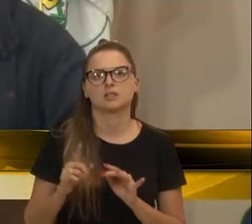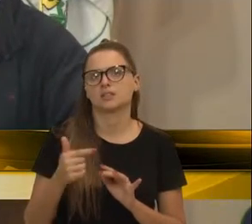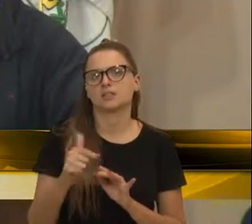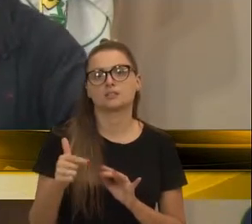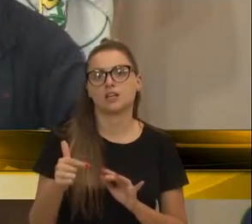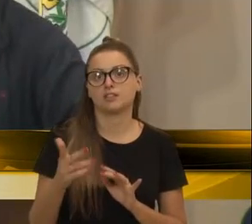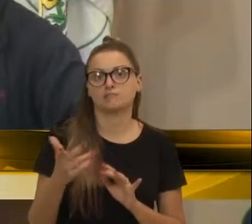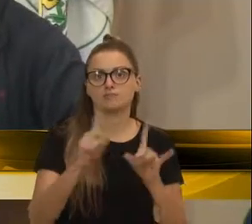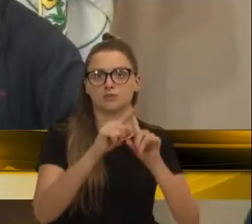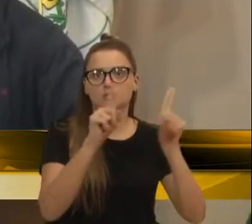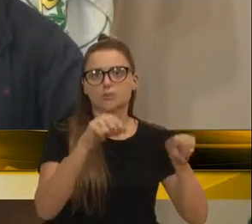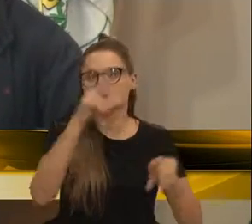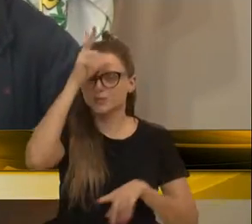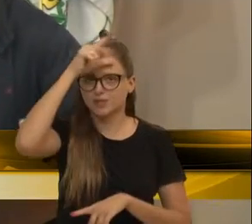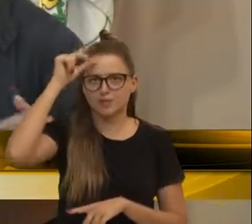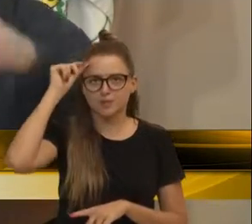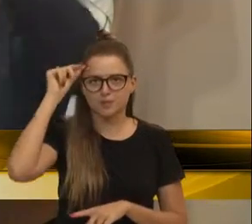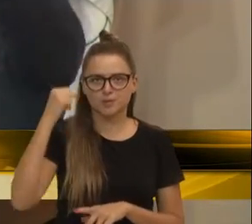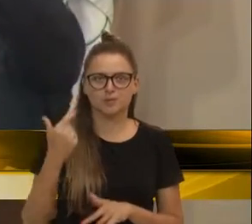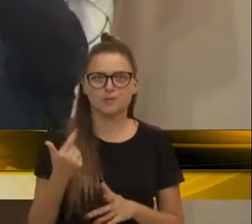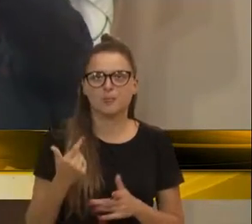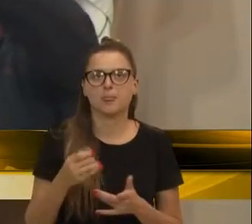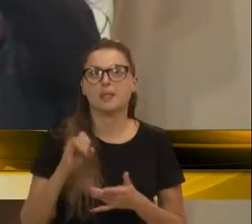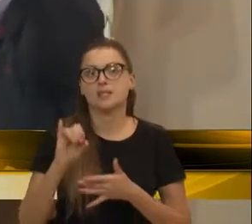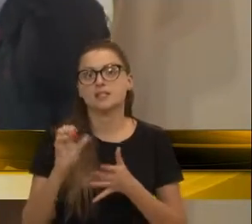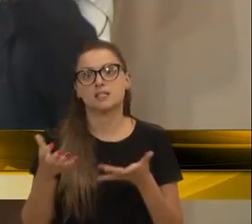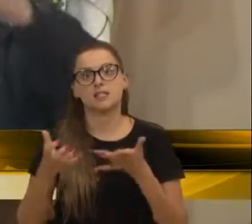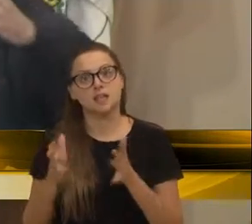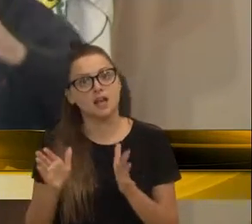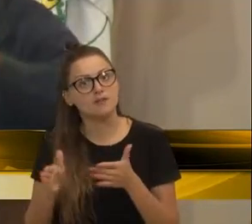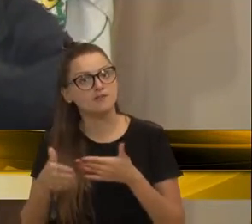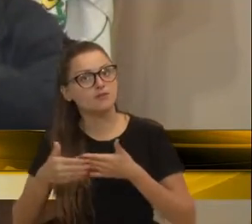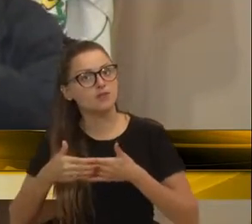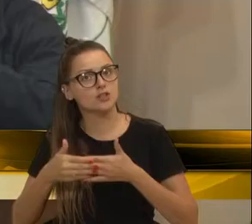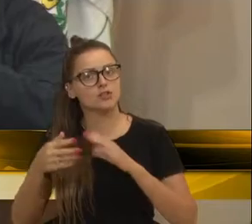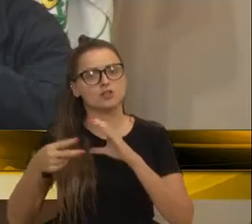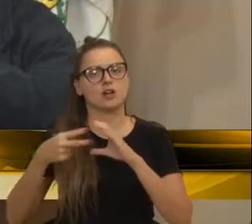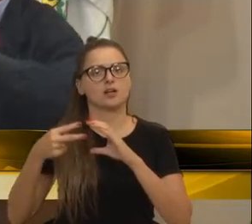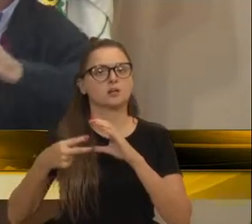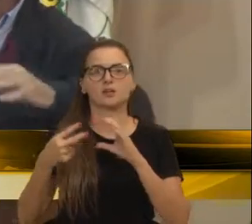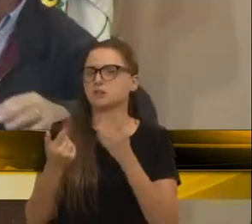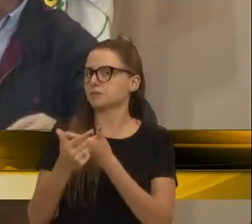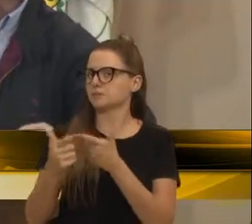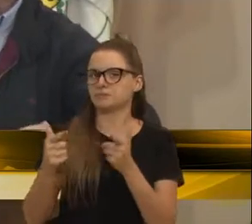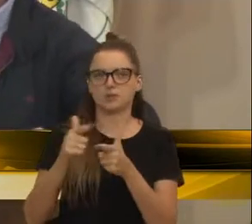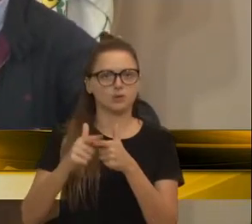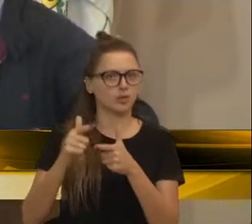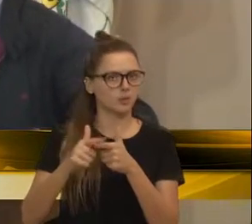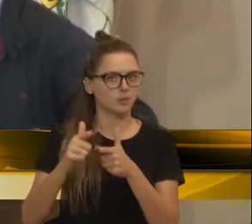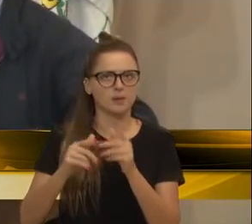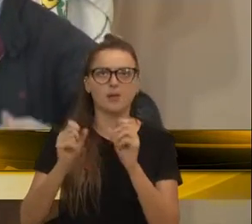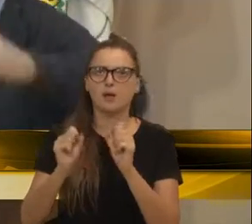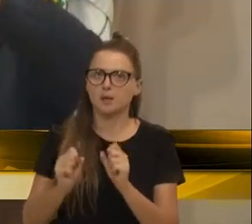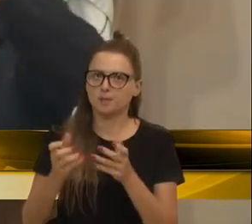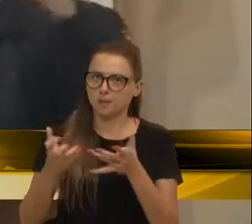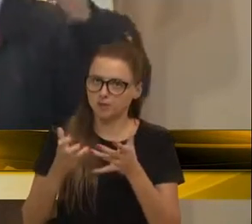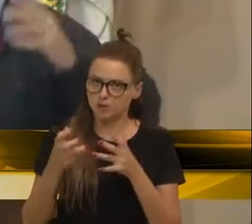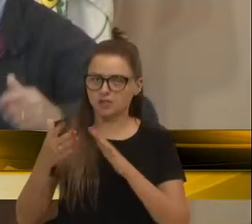No servidor público. Se quer fechar a Câmara, não tem problema. Podem